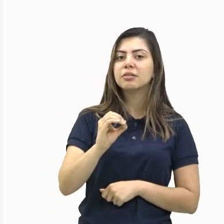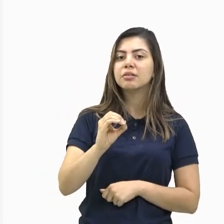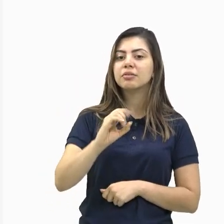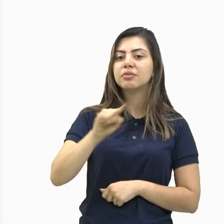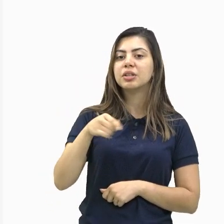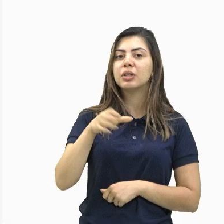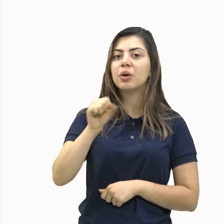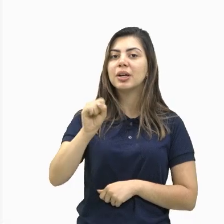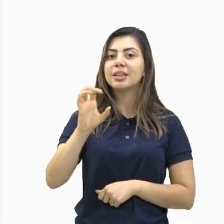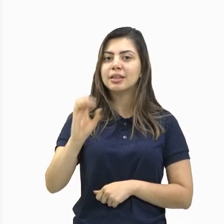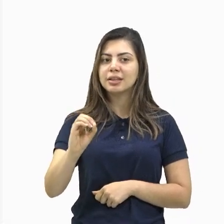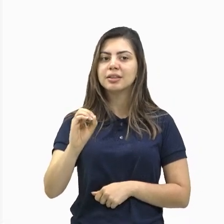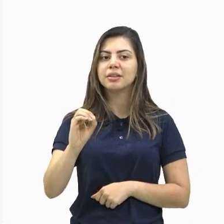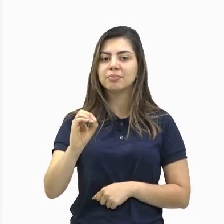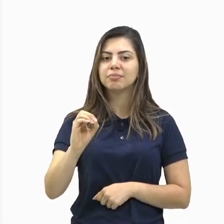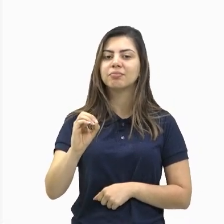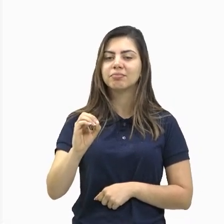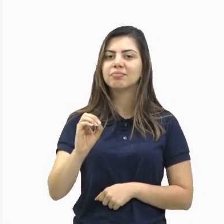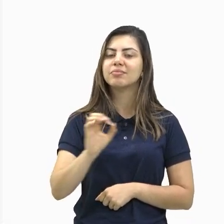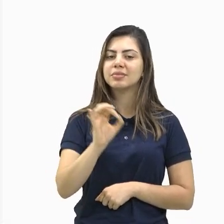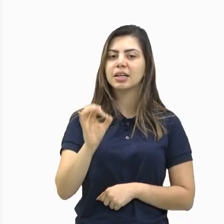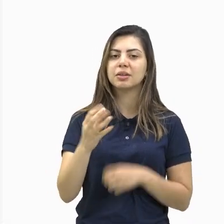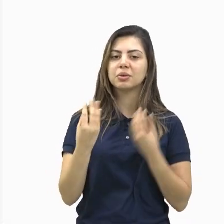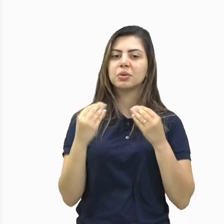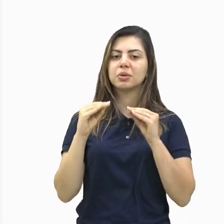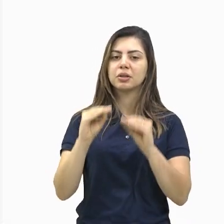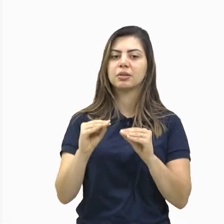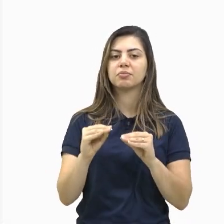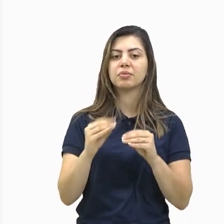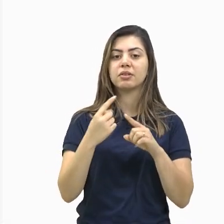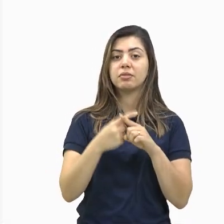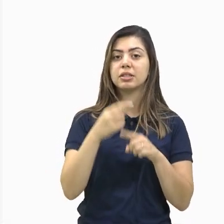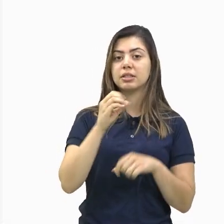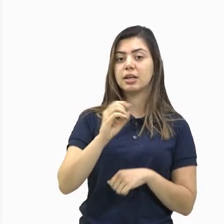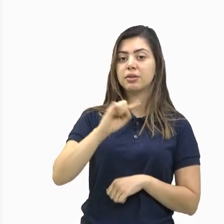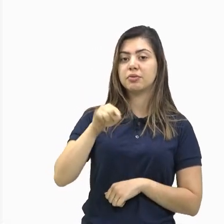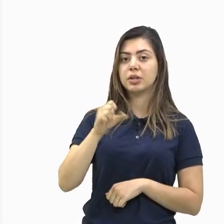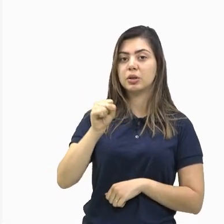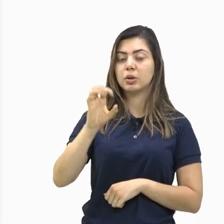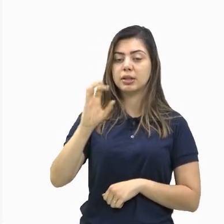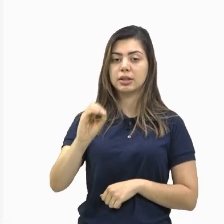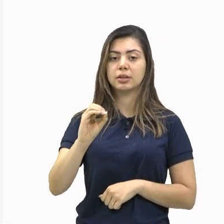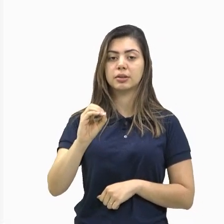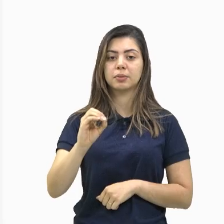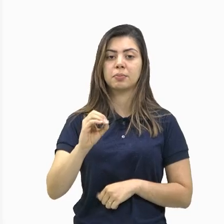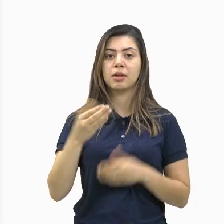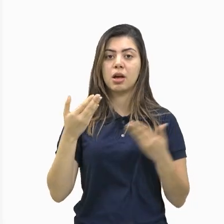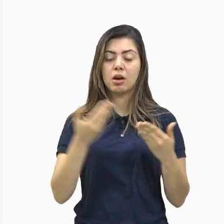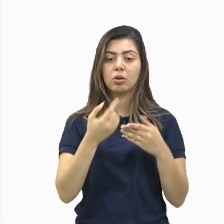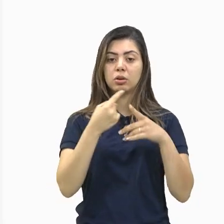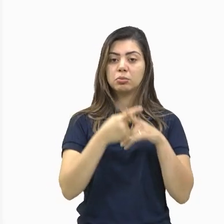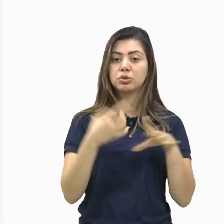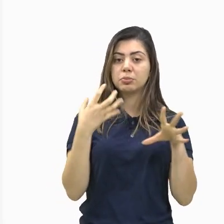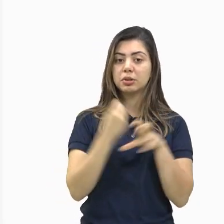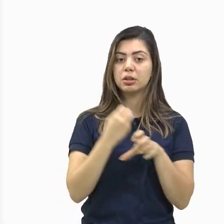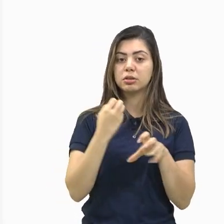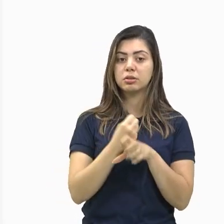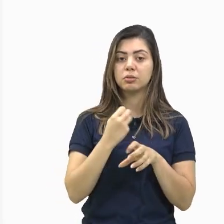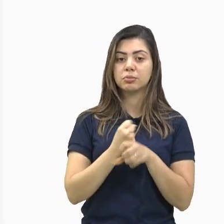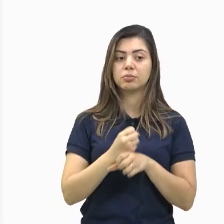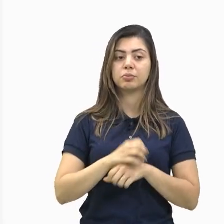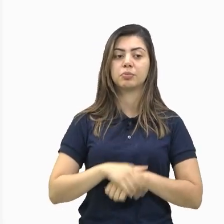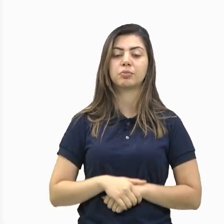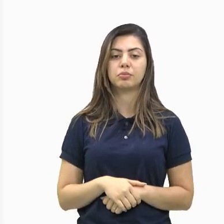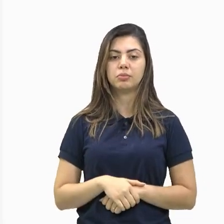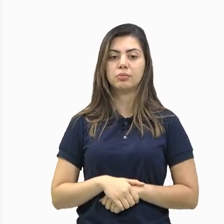É 0,80. Então, multiplica por 0,80. Fazendo essa multiplicação,